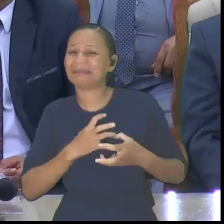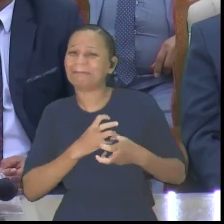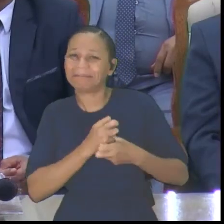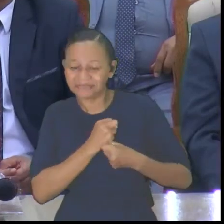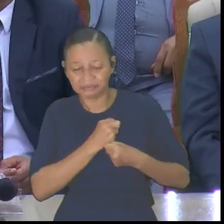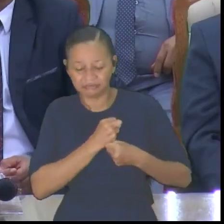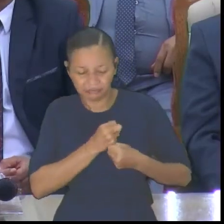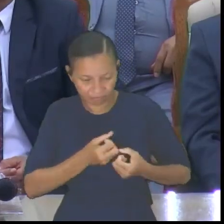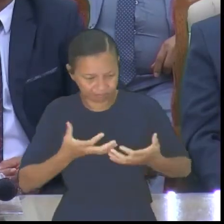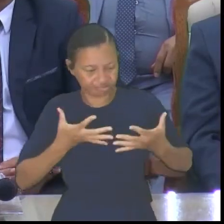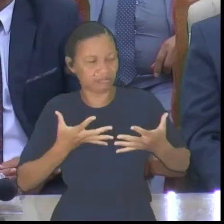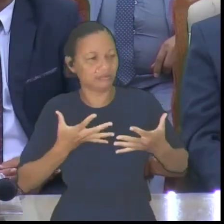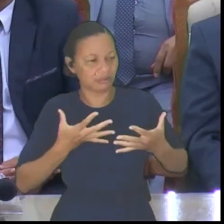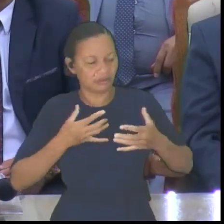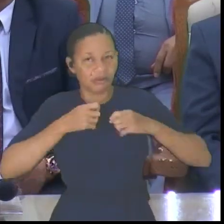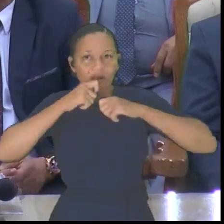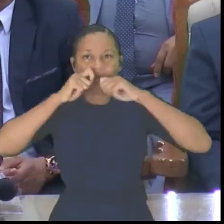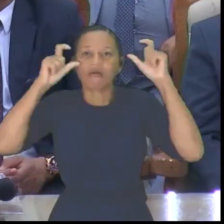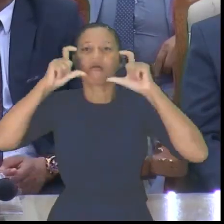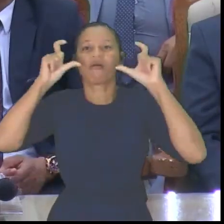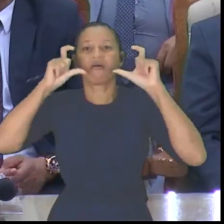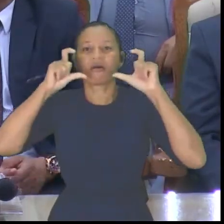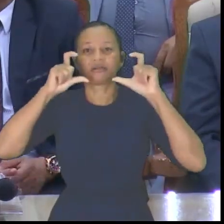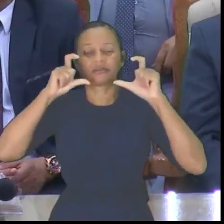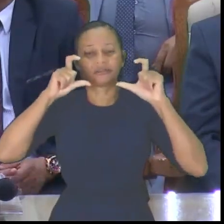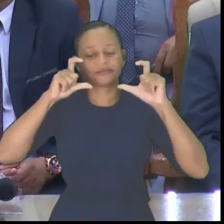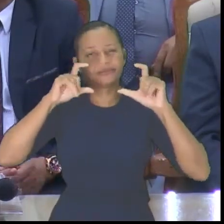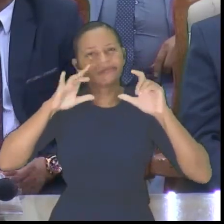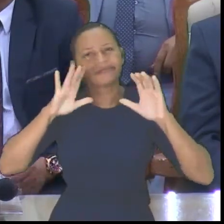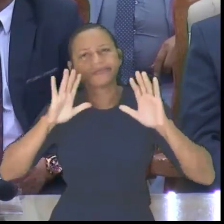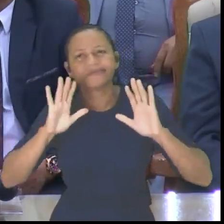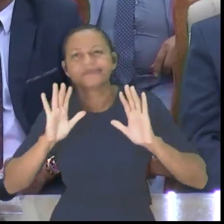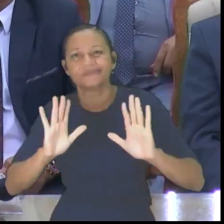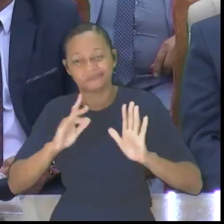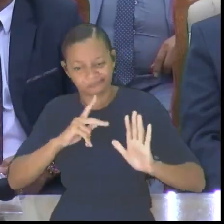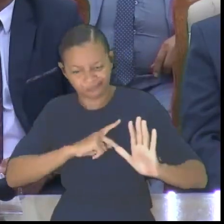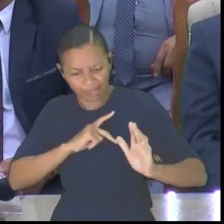mas me acorda. Porque ele diz assim: ainda que